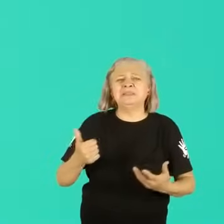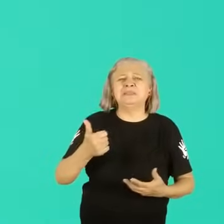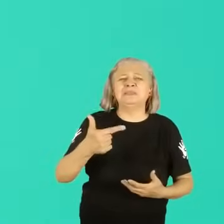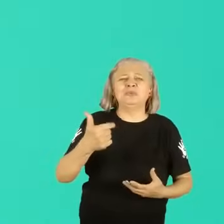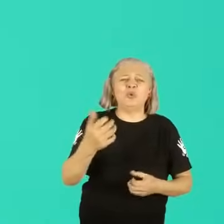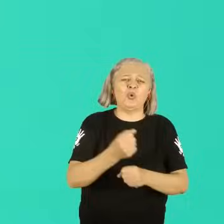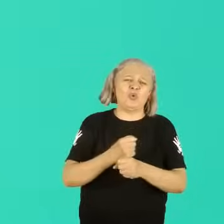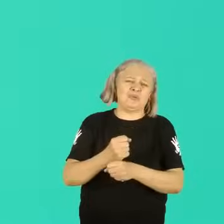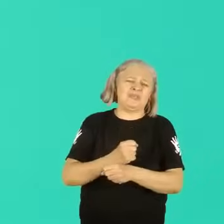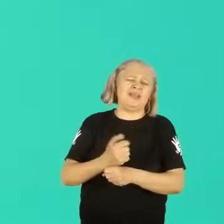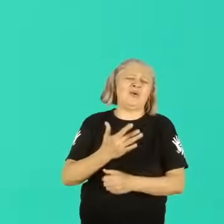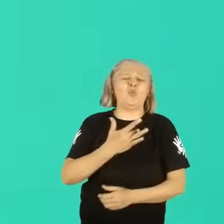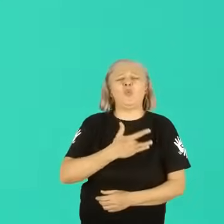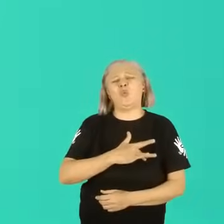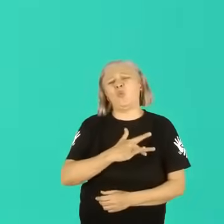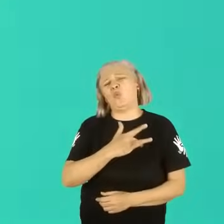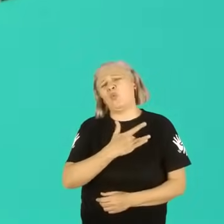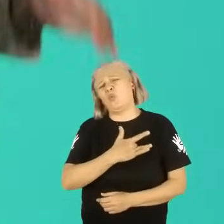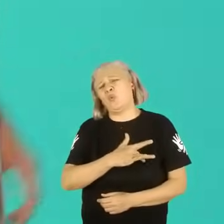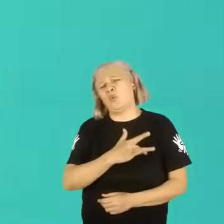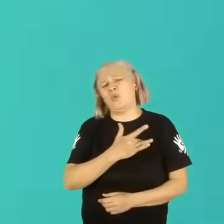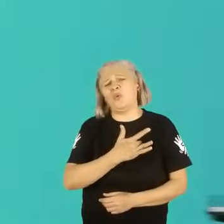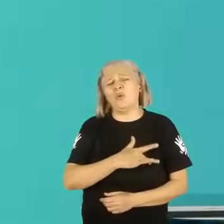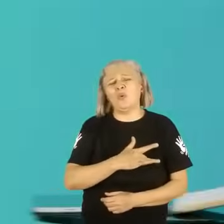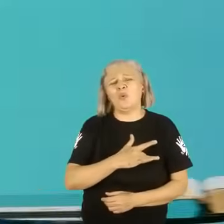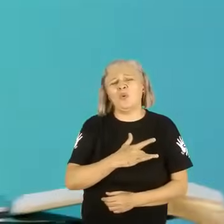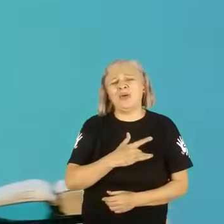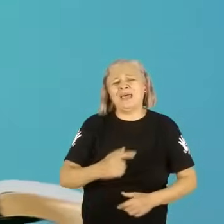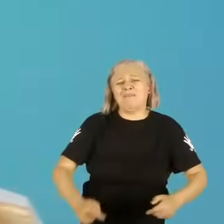12 anos. Ela usou os recursos que tinha.